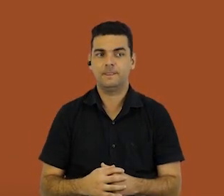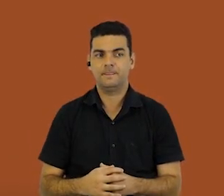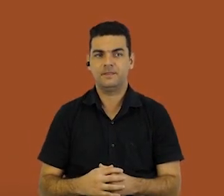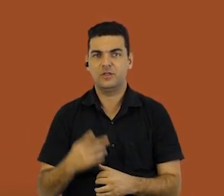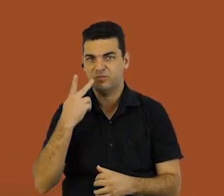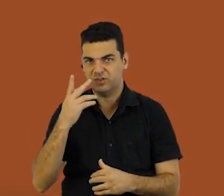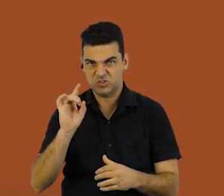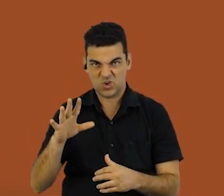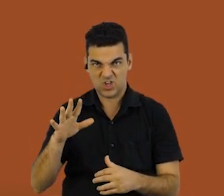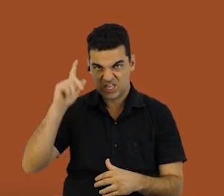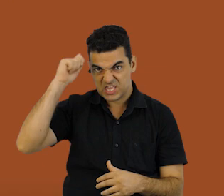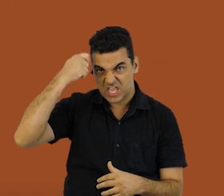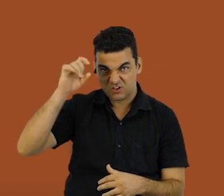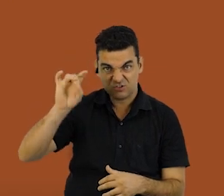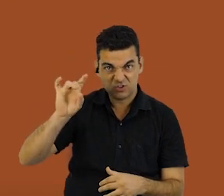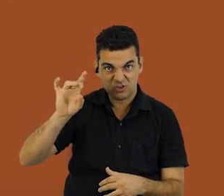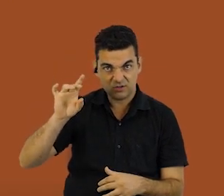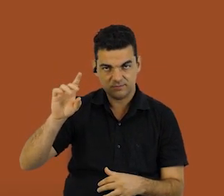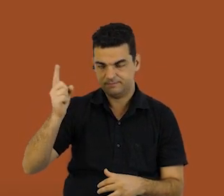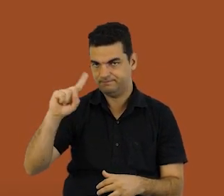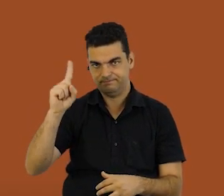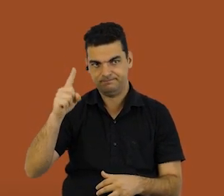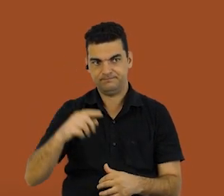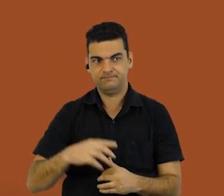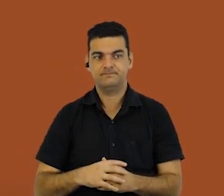falando somente da população negra, né?